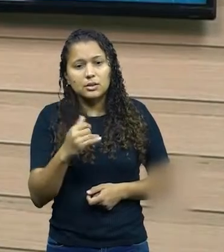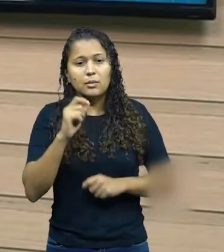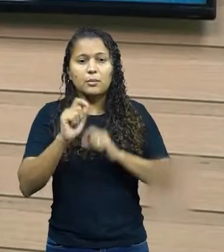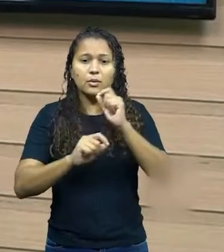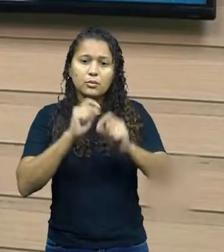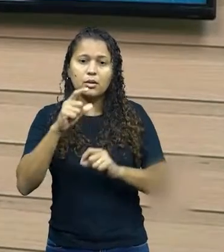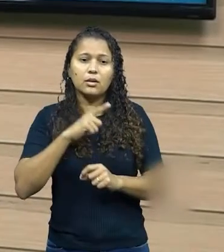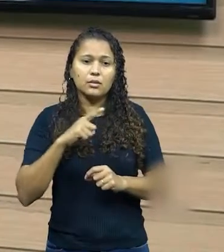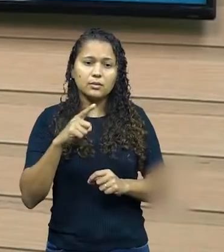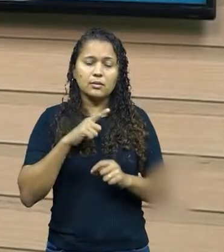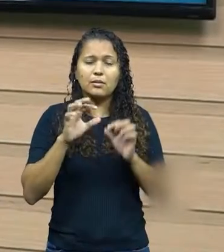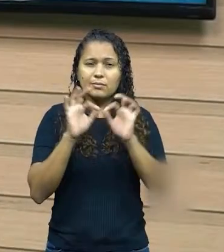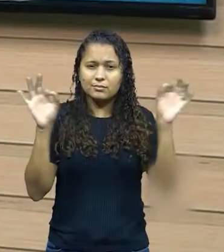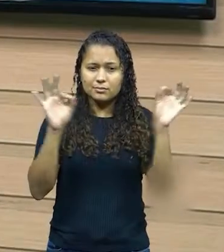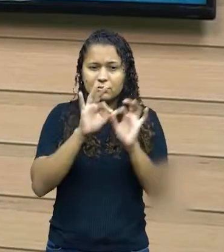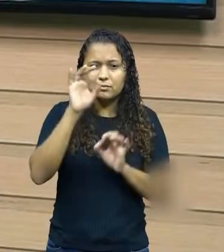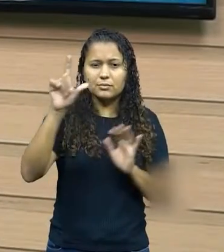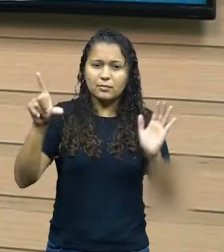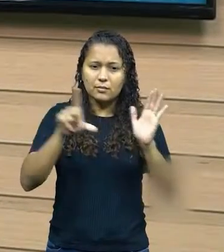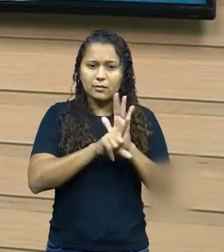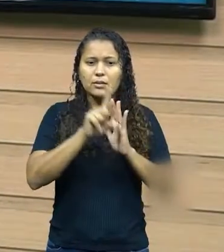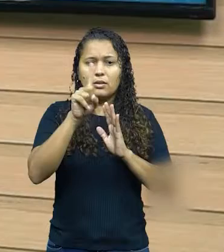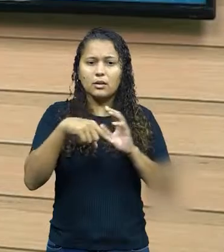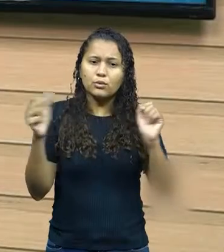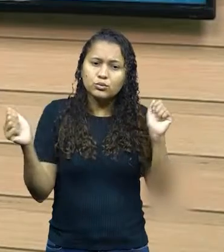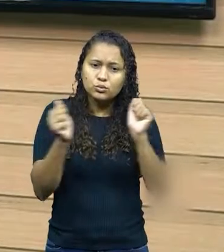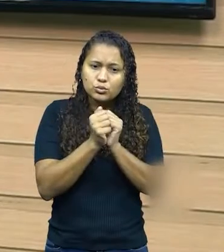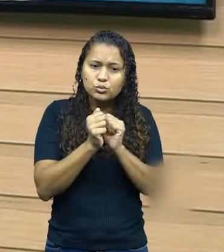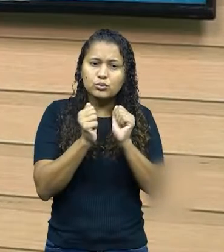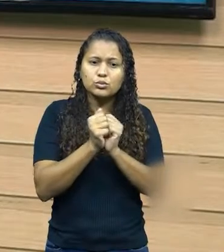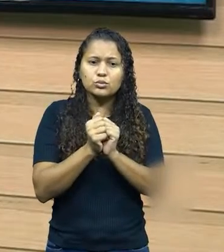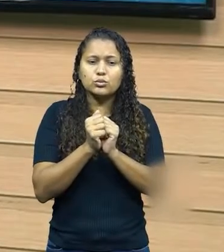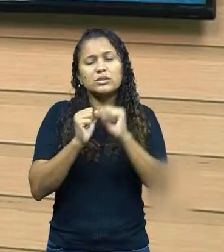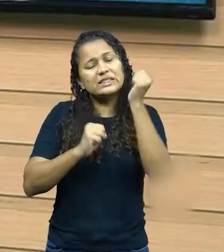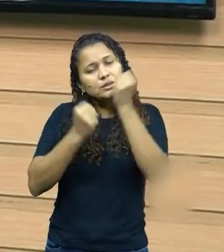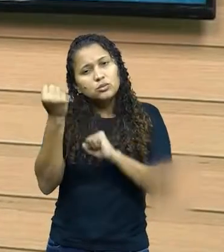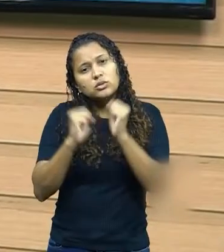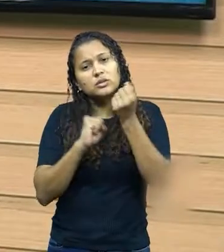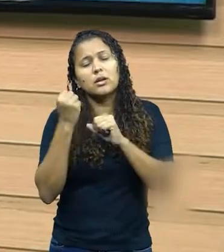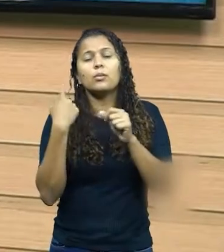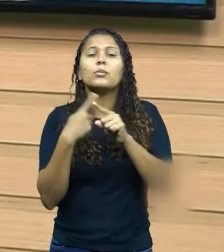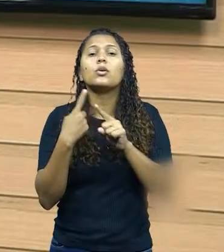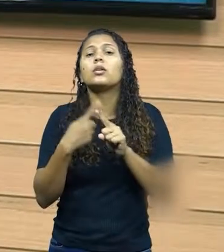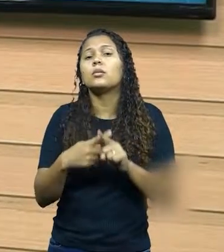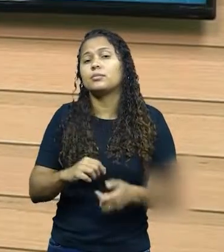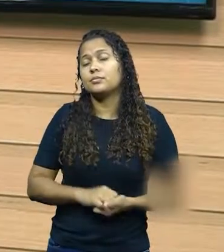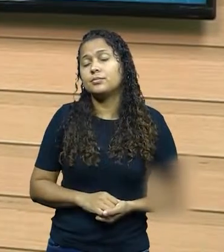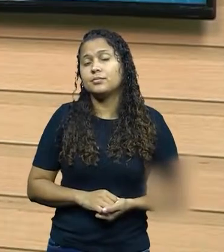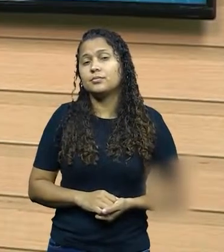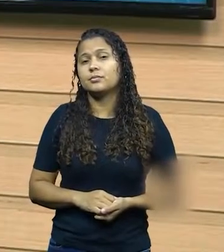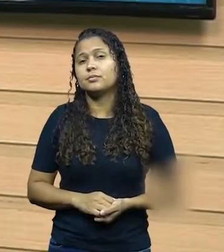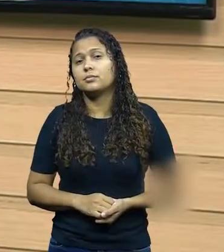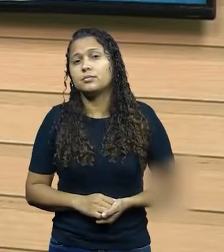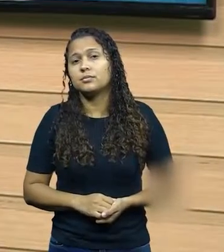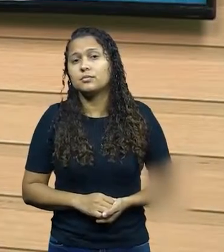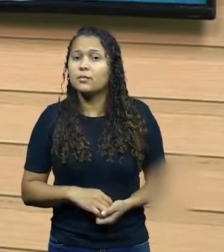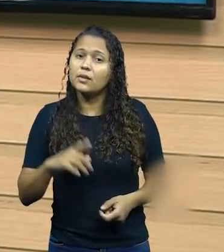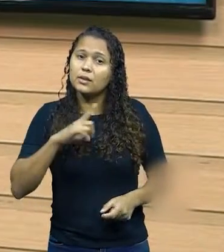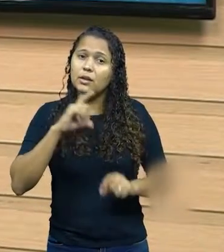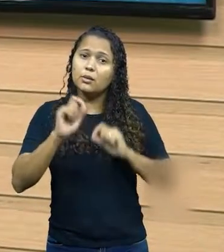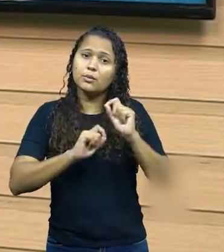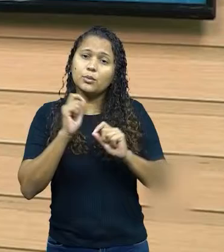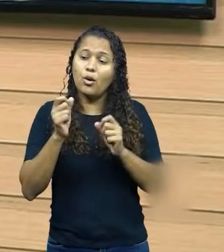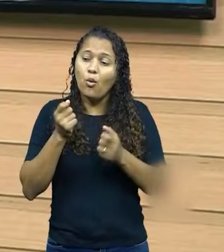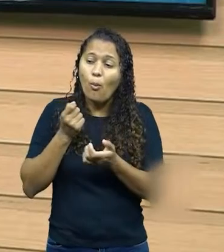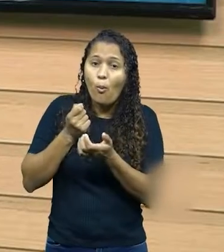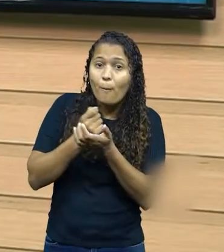que a metrologia legal, ela trabalha juntamente com a metrologia industrial. Por quê? Porque ela trata